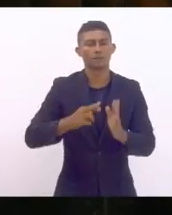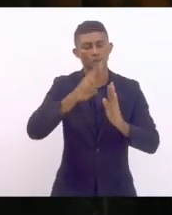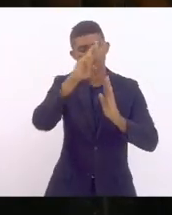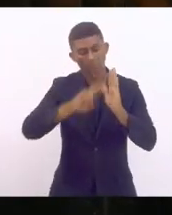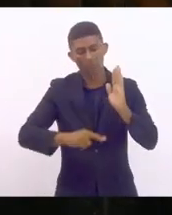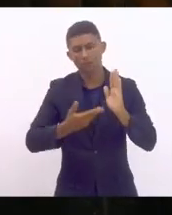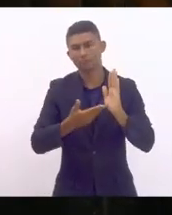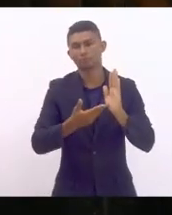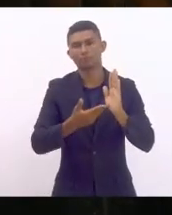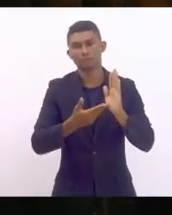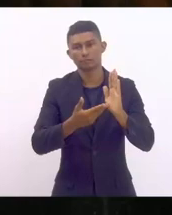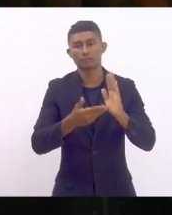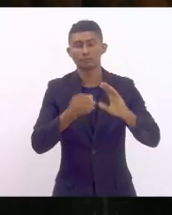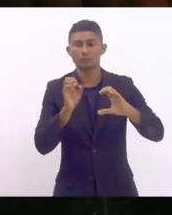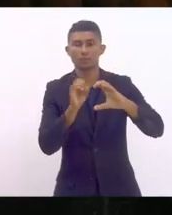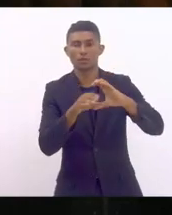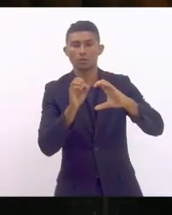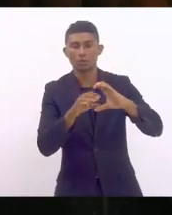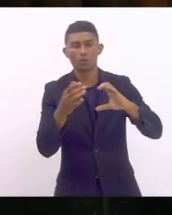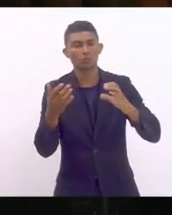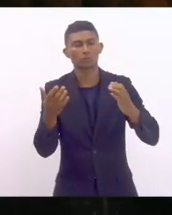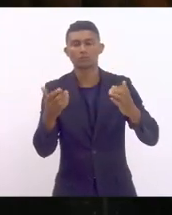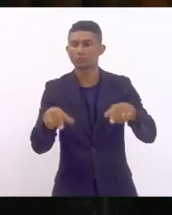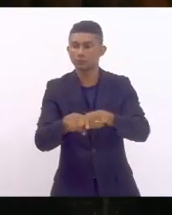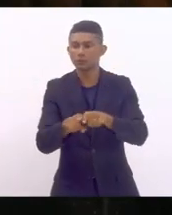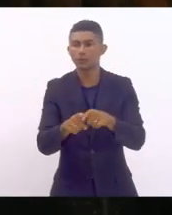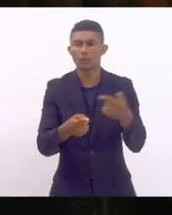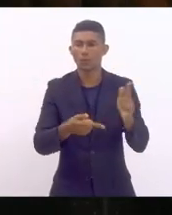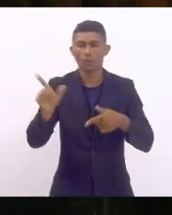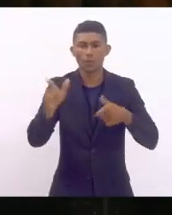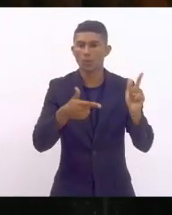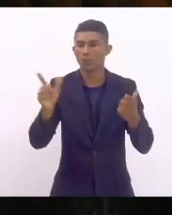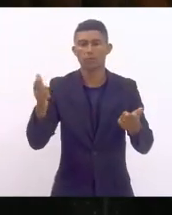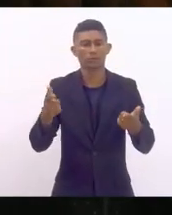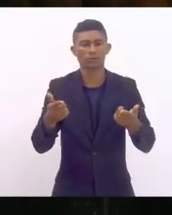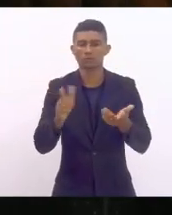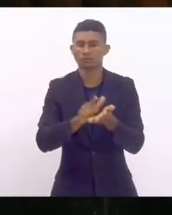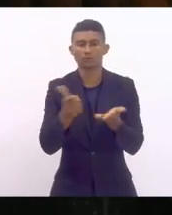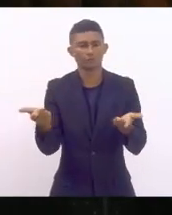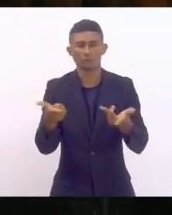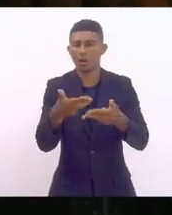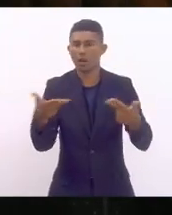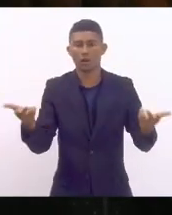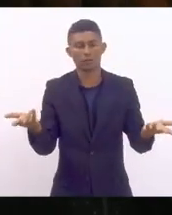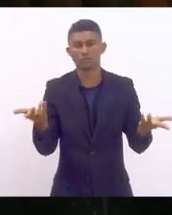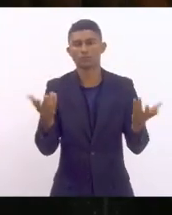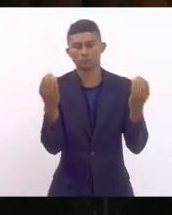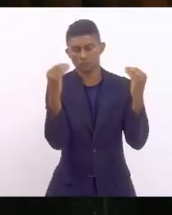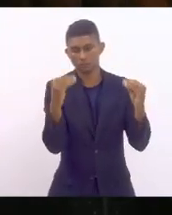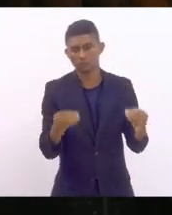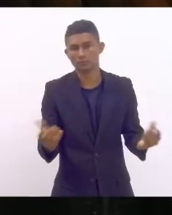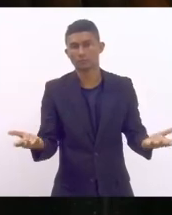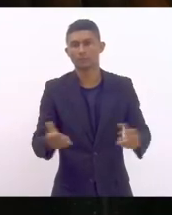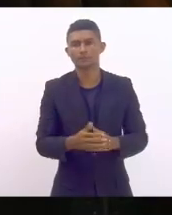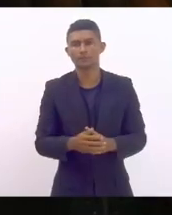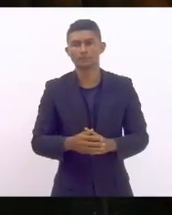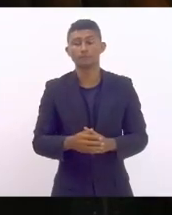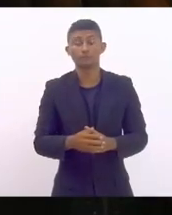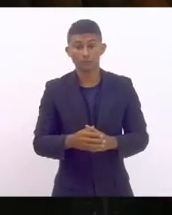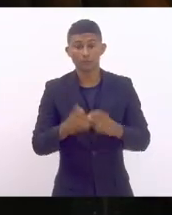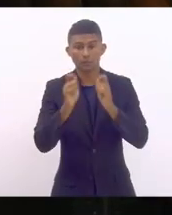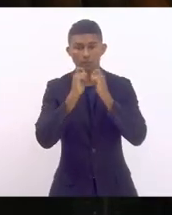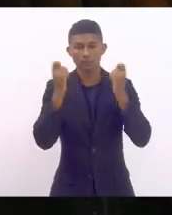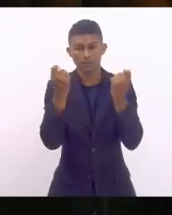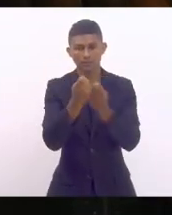em editoriais na Globo na Globo News em outros órgãos de imprensa presidente do ponto de vista da associação de